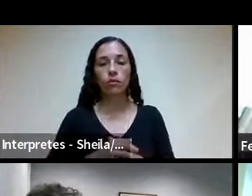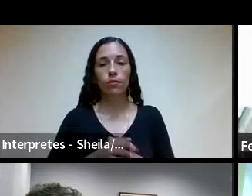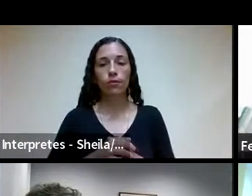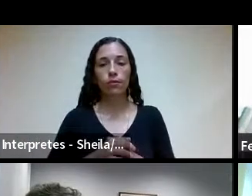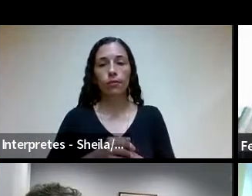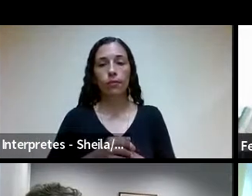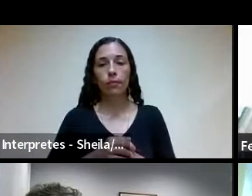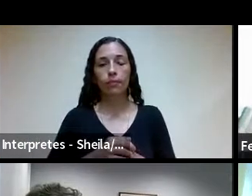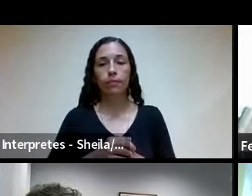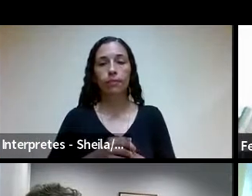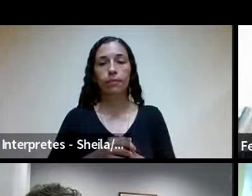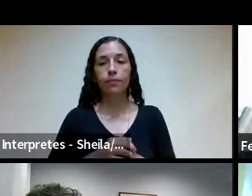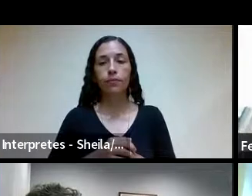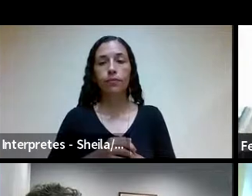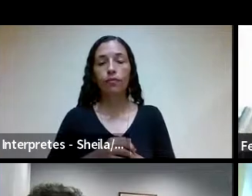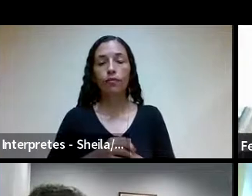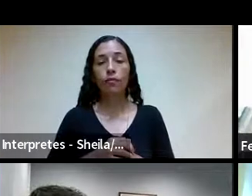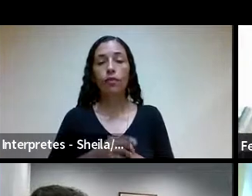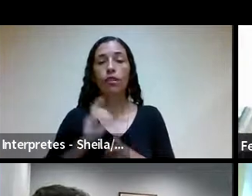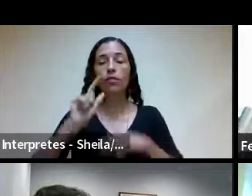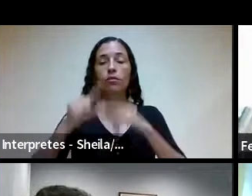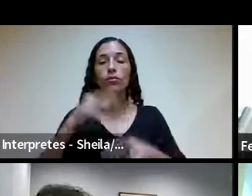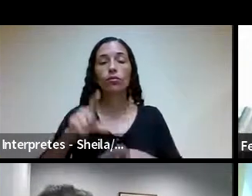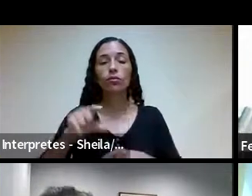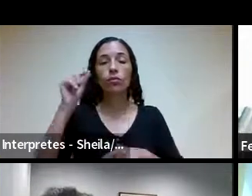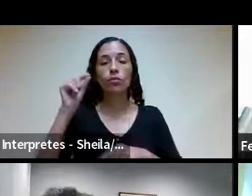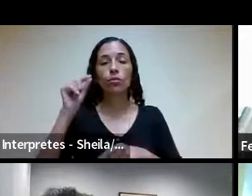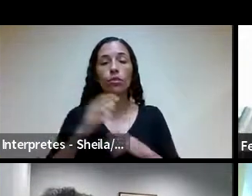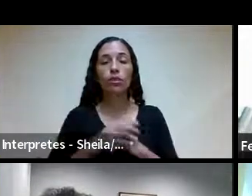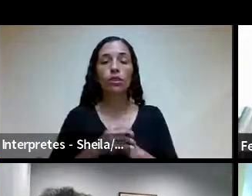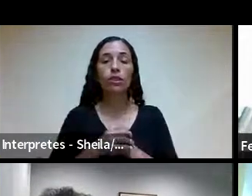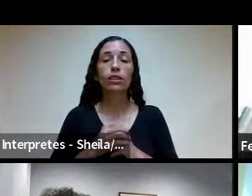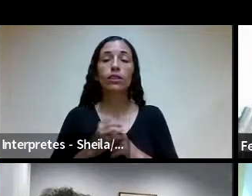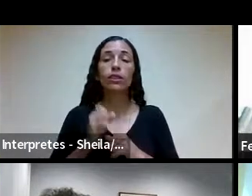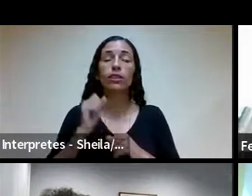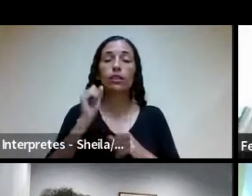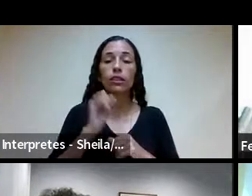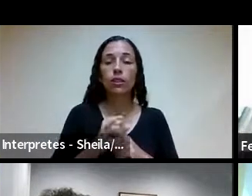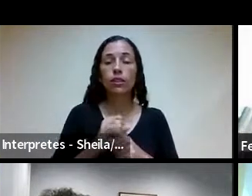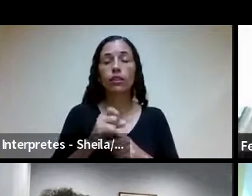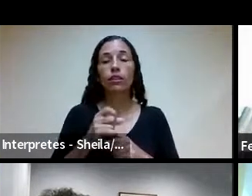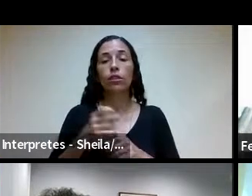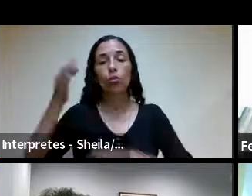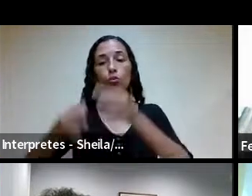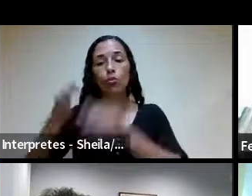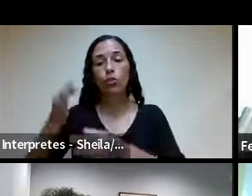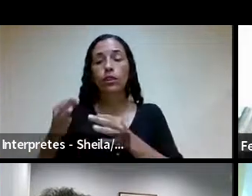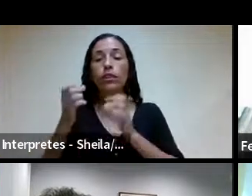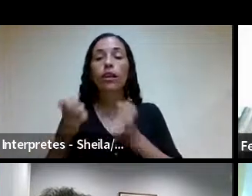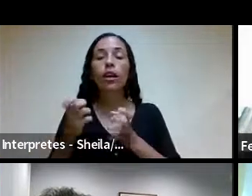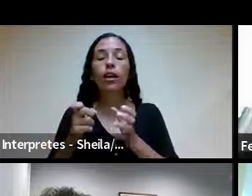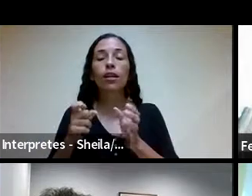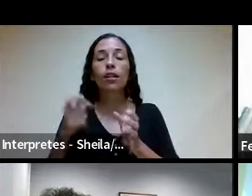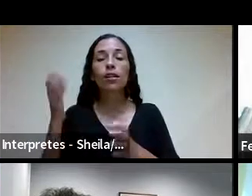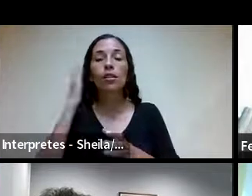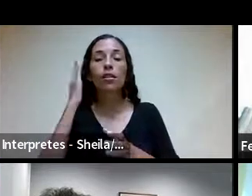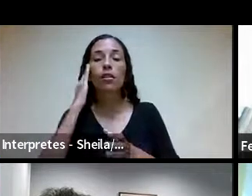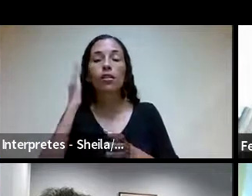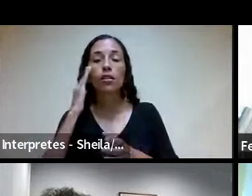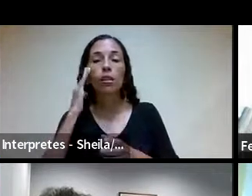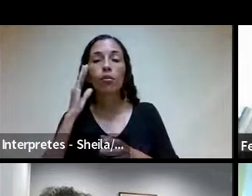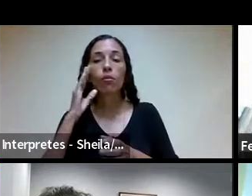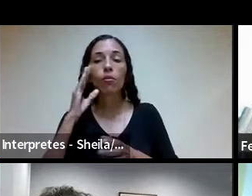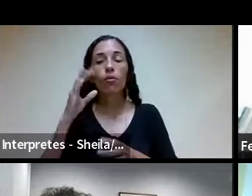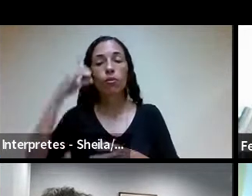3. Feito o sorteio, caso os magistrados queiram permutar os dias, devem fazê-lo até segunda-feira, porque